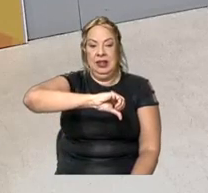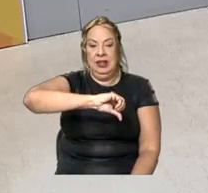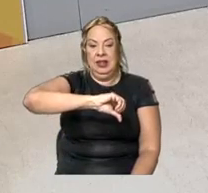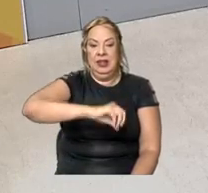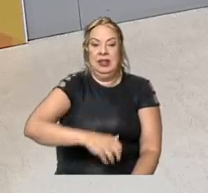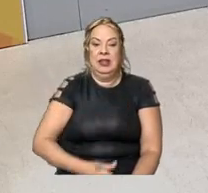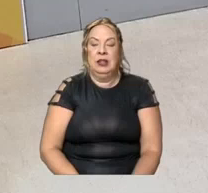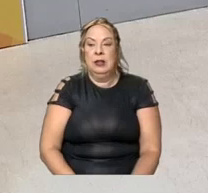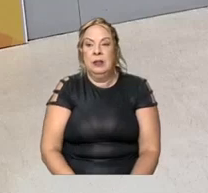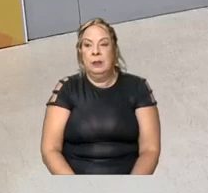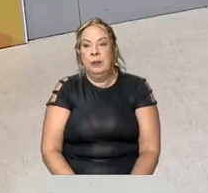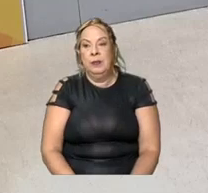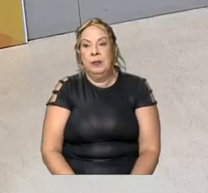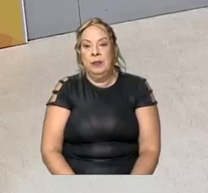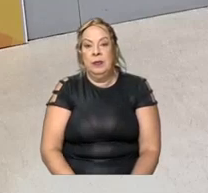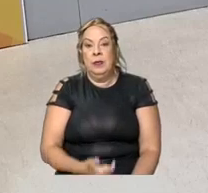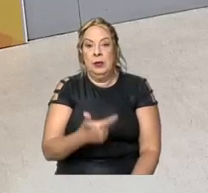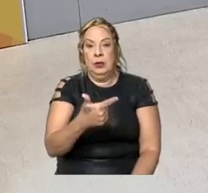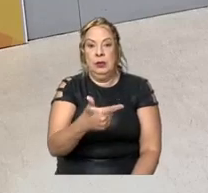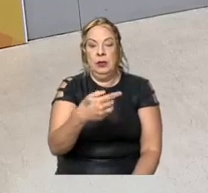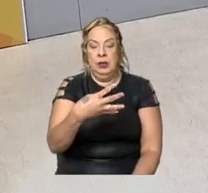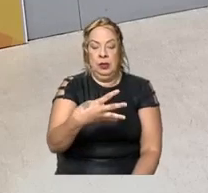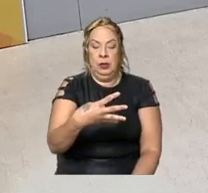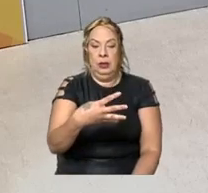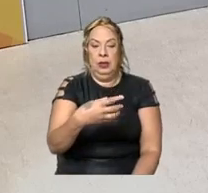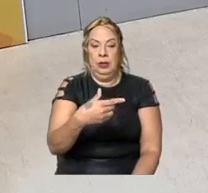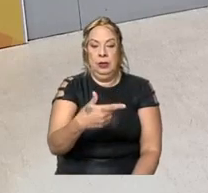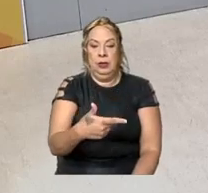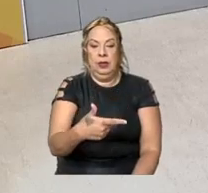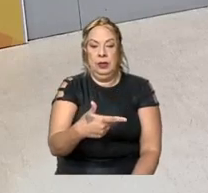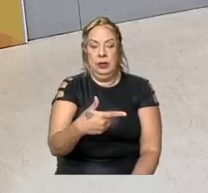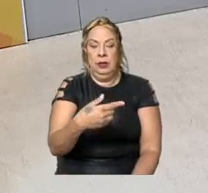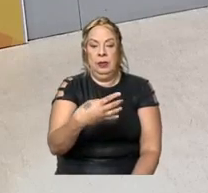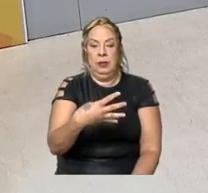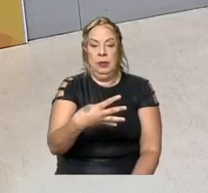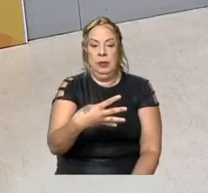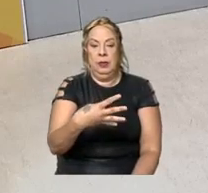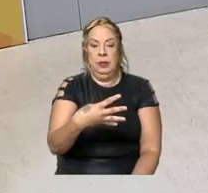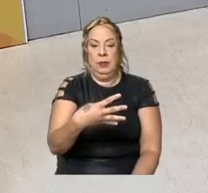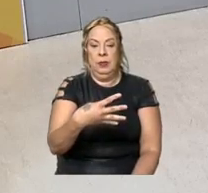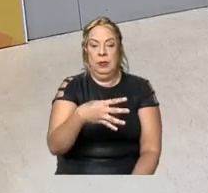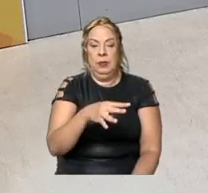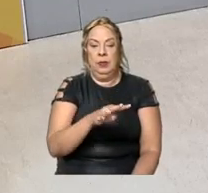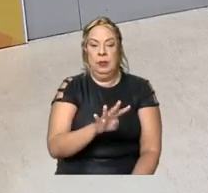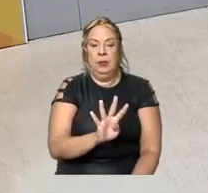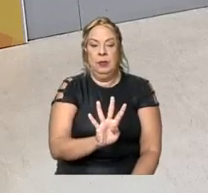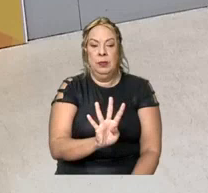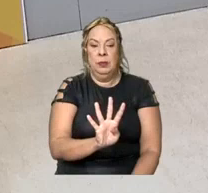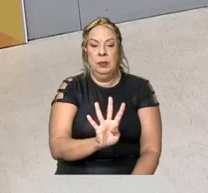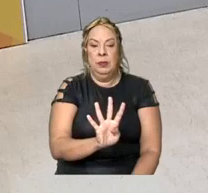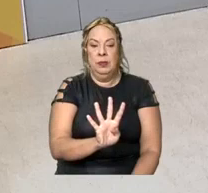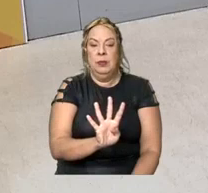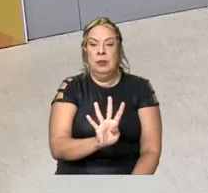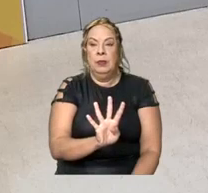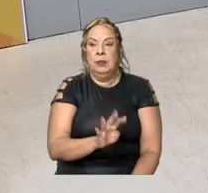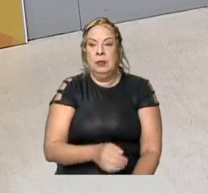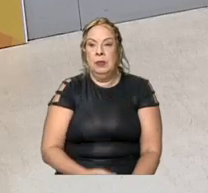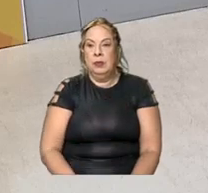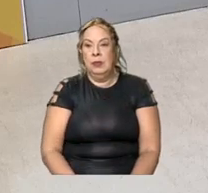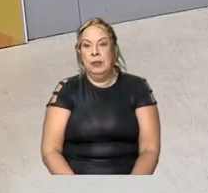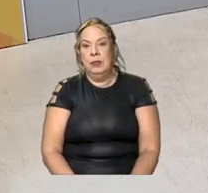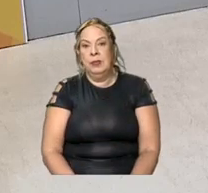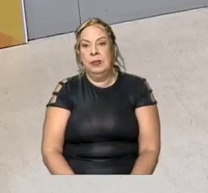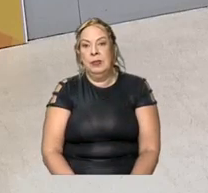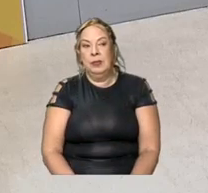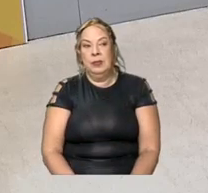Vamos que vamos. Número 24, 24, 24. Marque aí, você na capital, no interior, torcendo